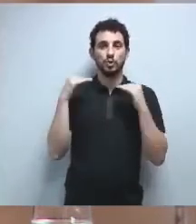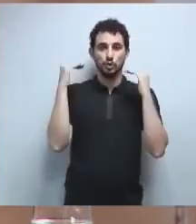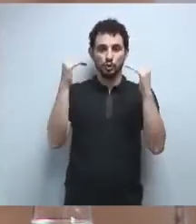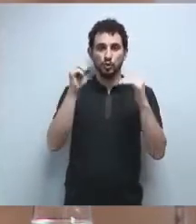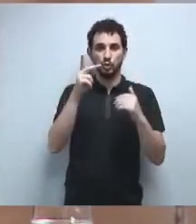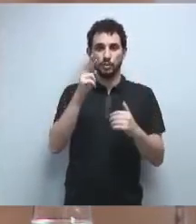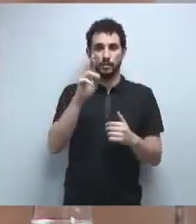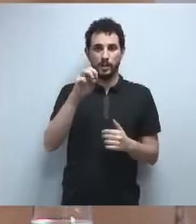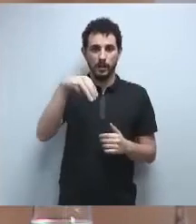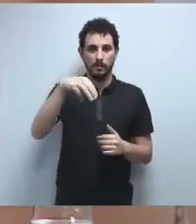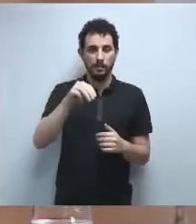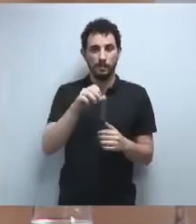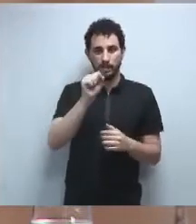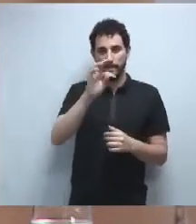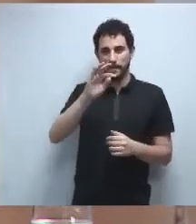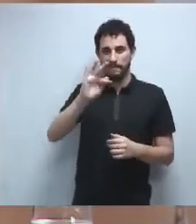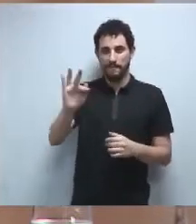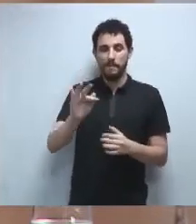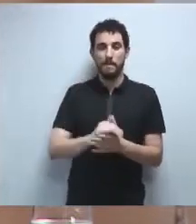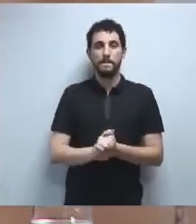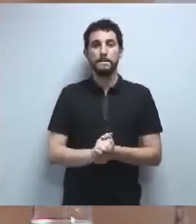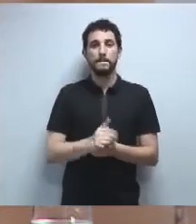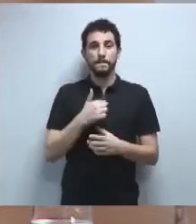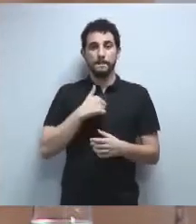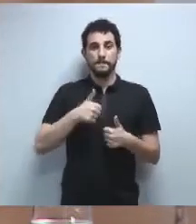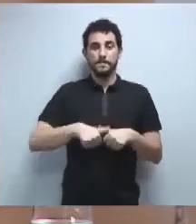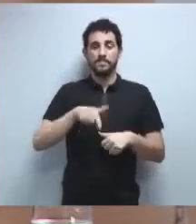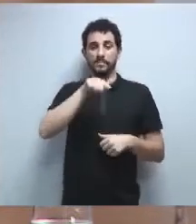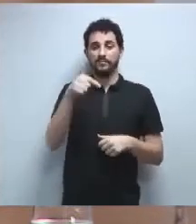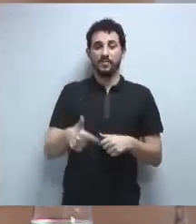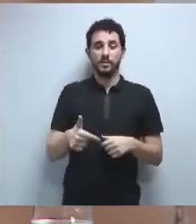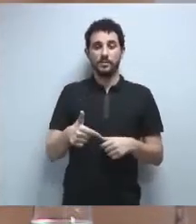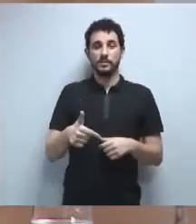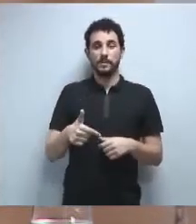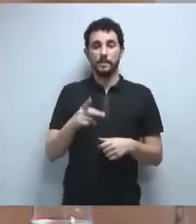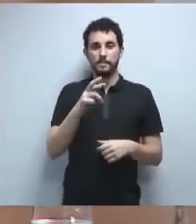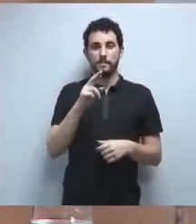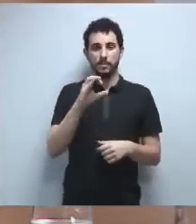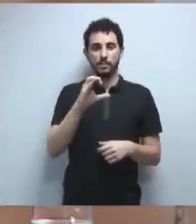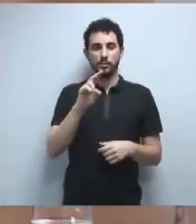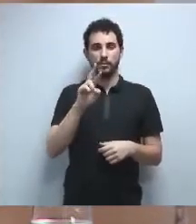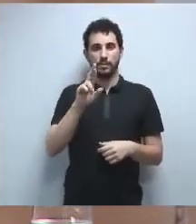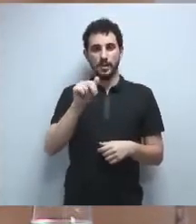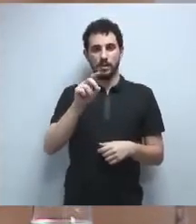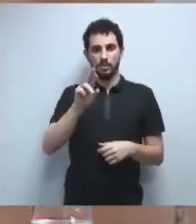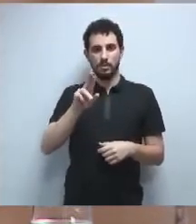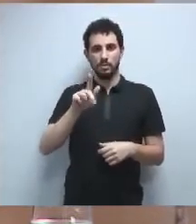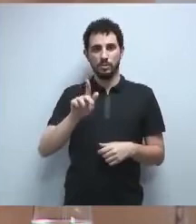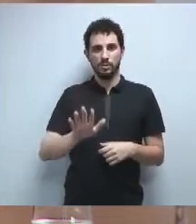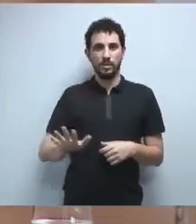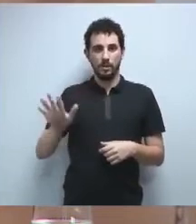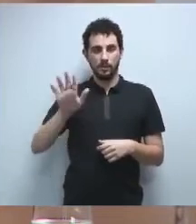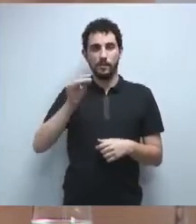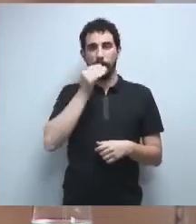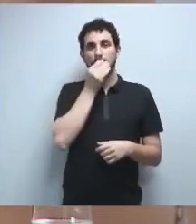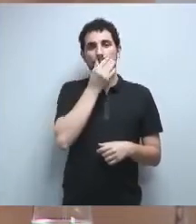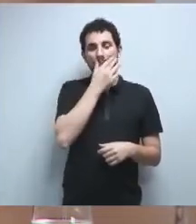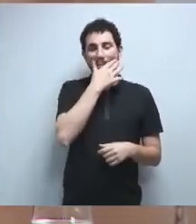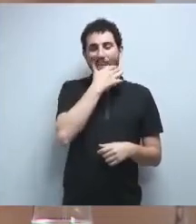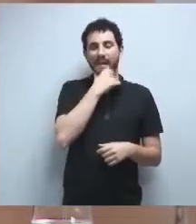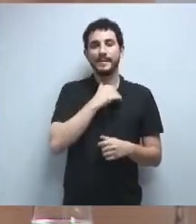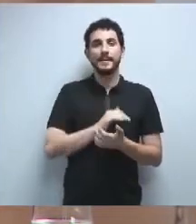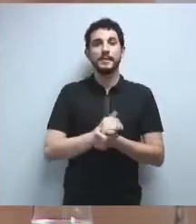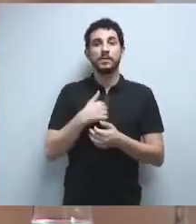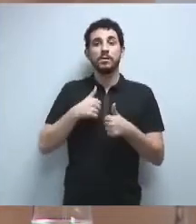e eu como vice procurador geral procurador geral estava fora e eu estava em exercício